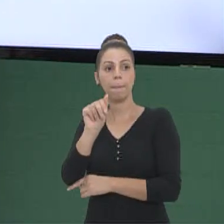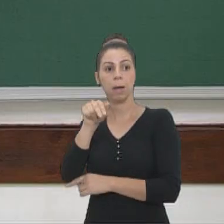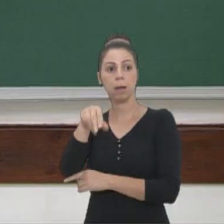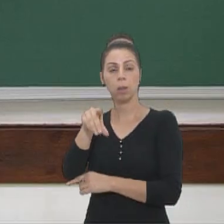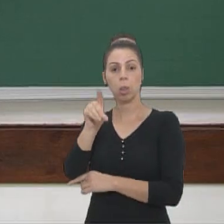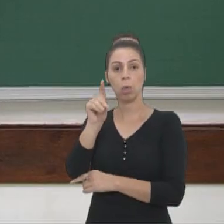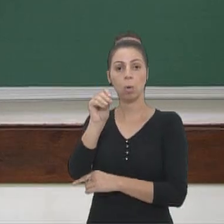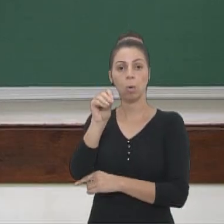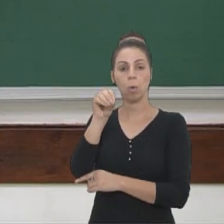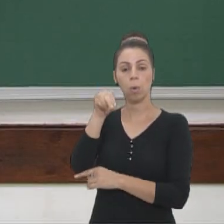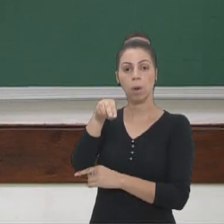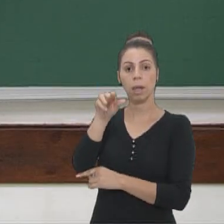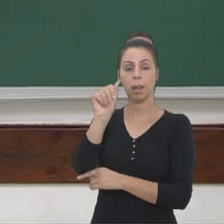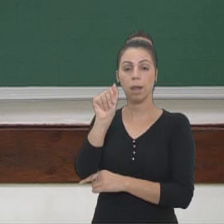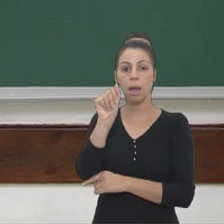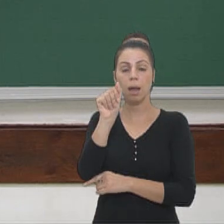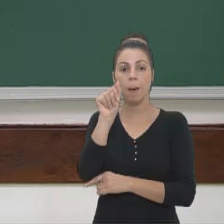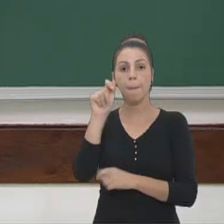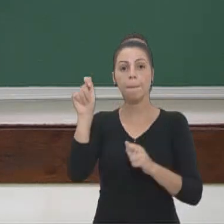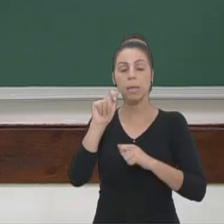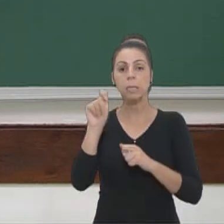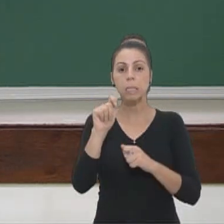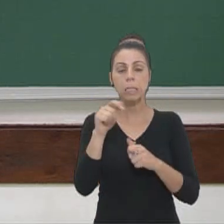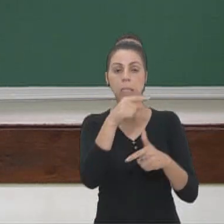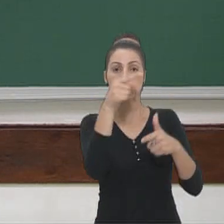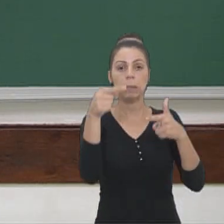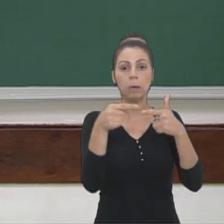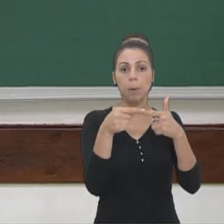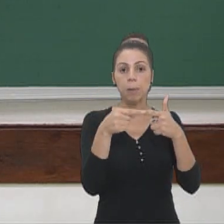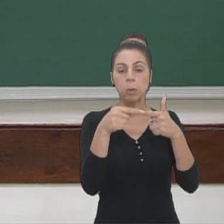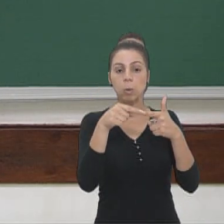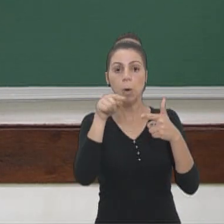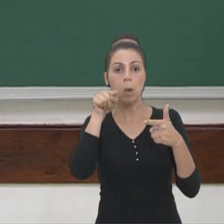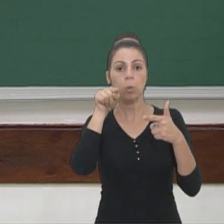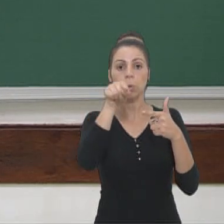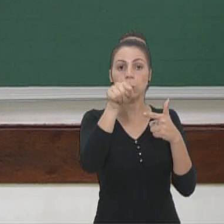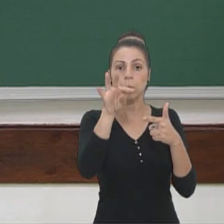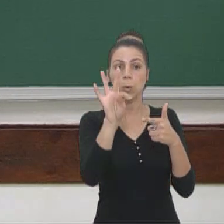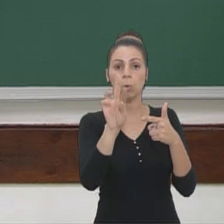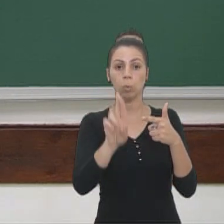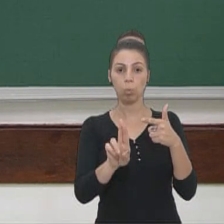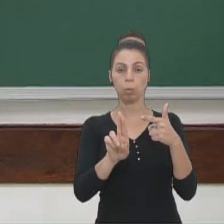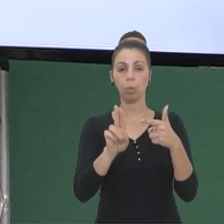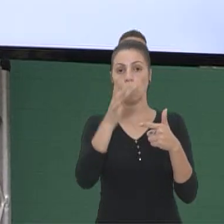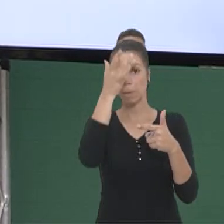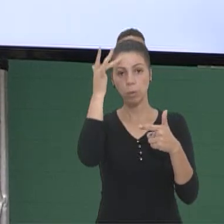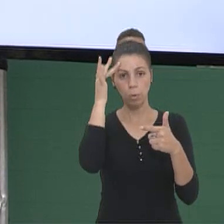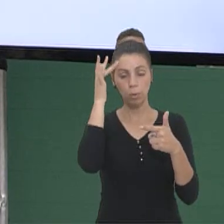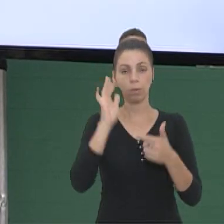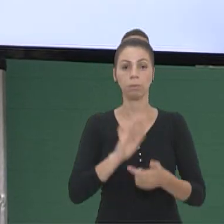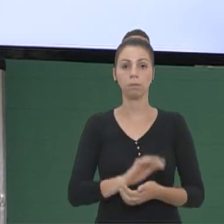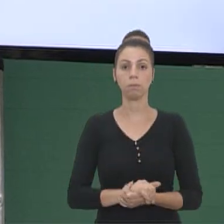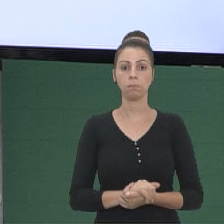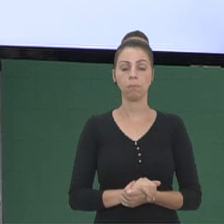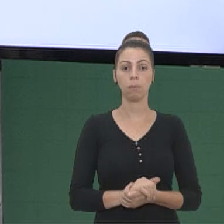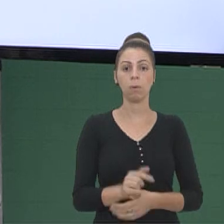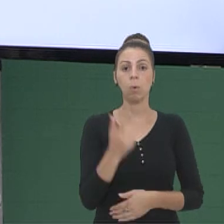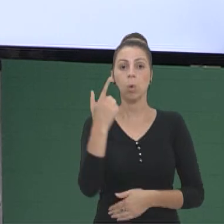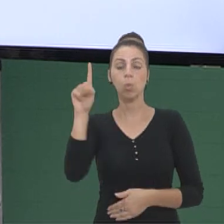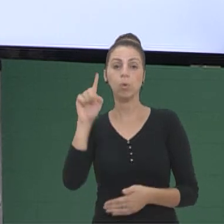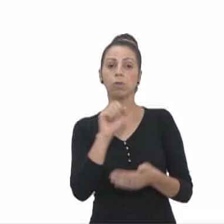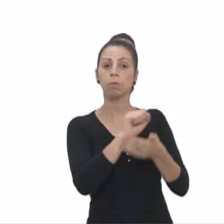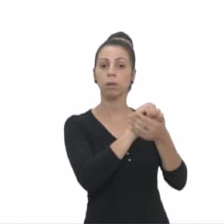a pessoa tu, a segunda pessoa do singular. Último exercício. Completa